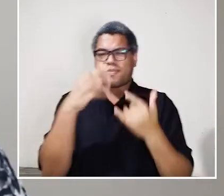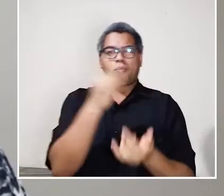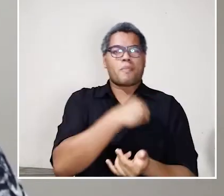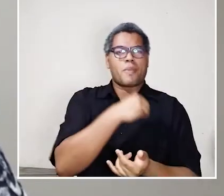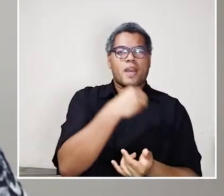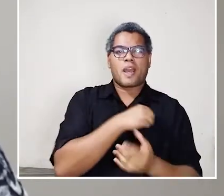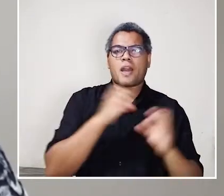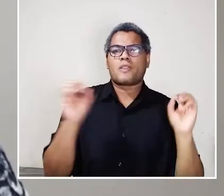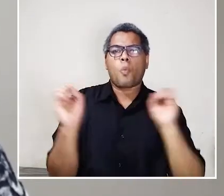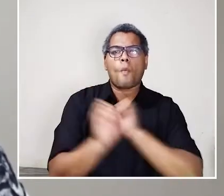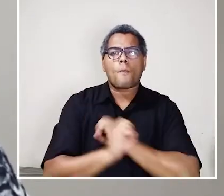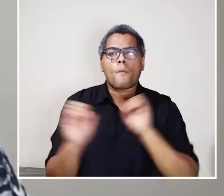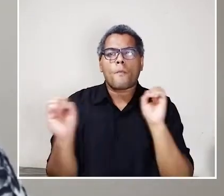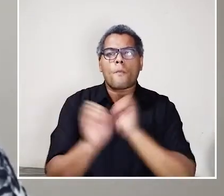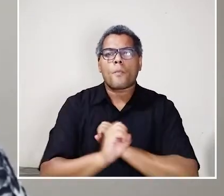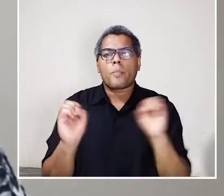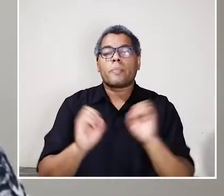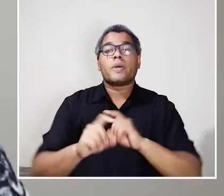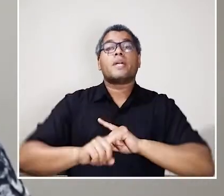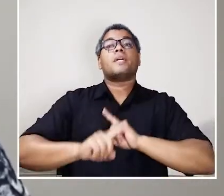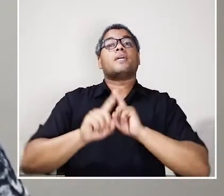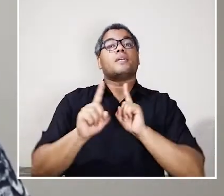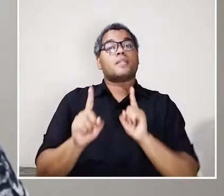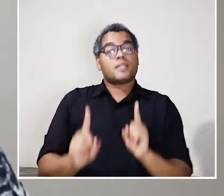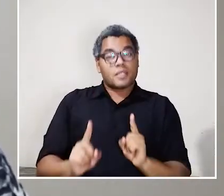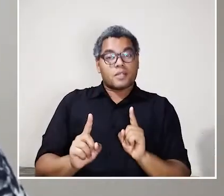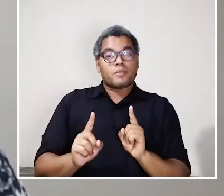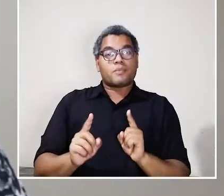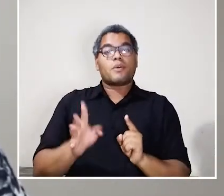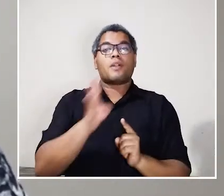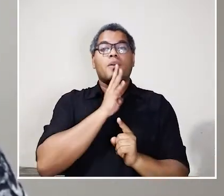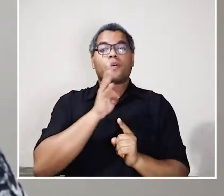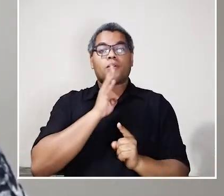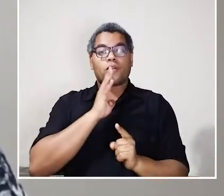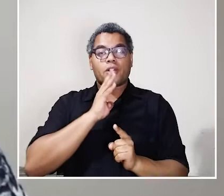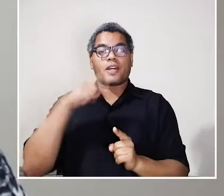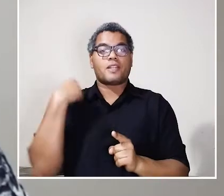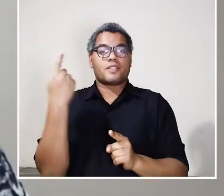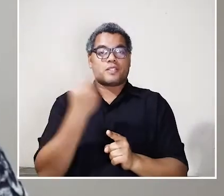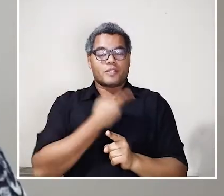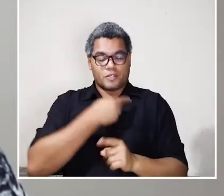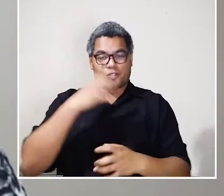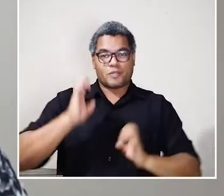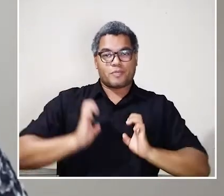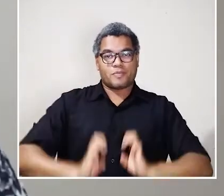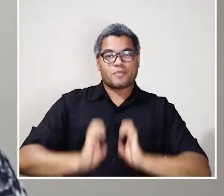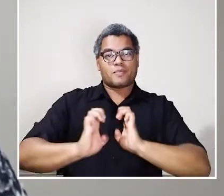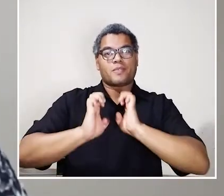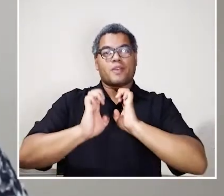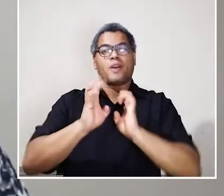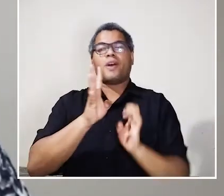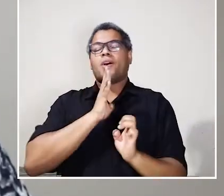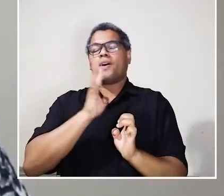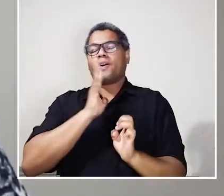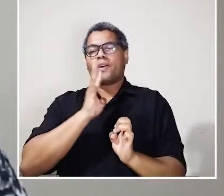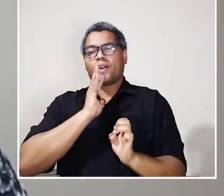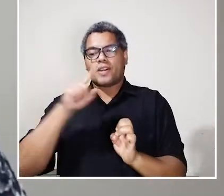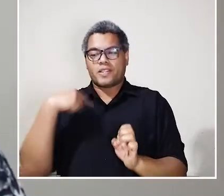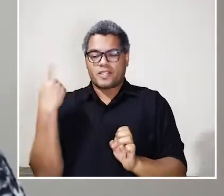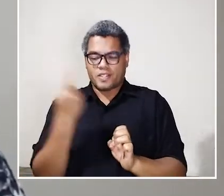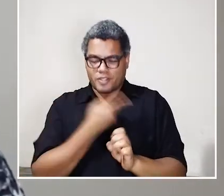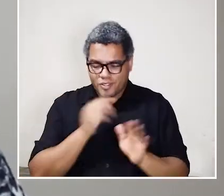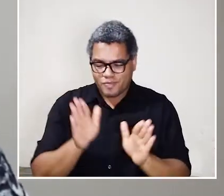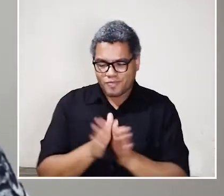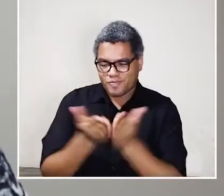tentações sem cair em nenhuma delas. Então Ele conhece a nossa estrutura, sabe que somos pó e conhece